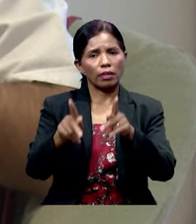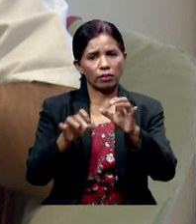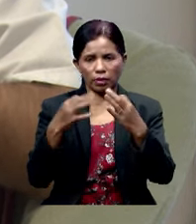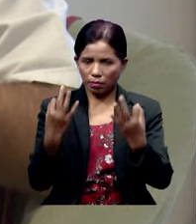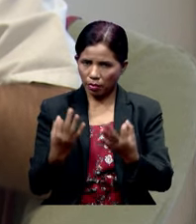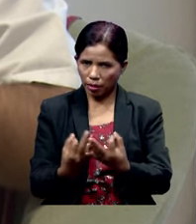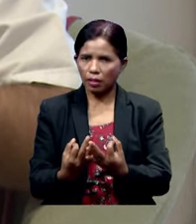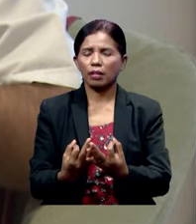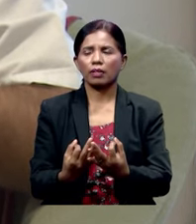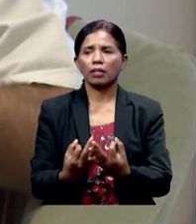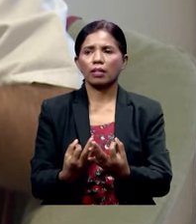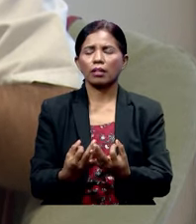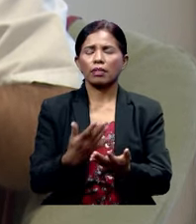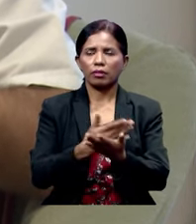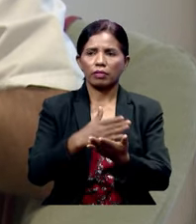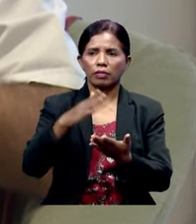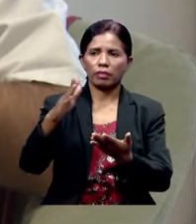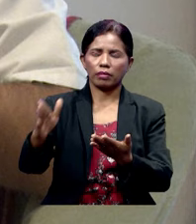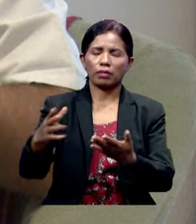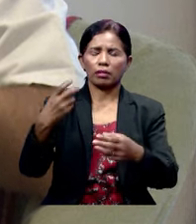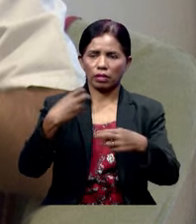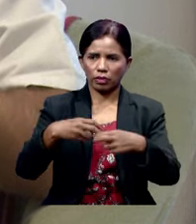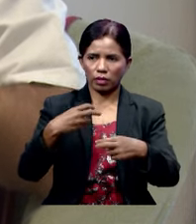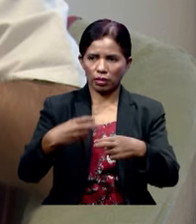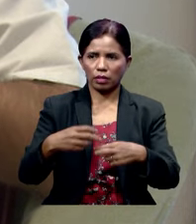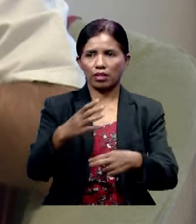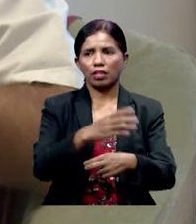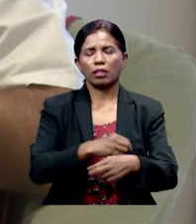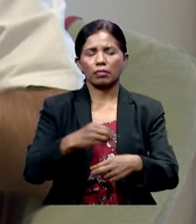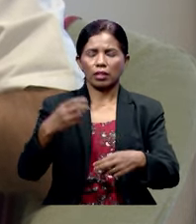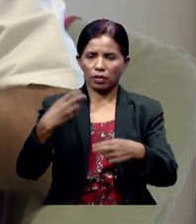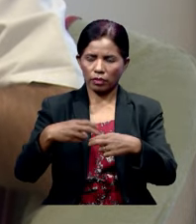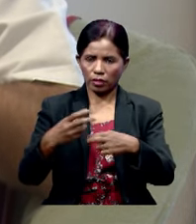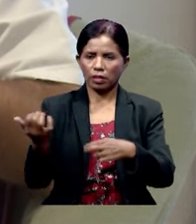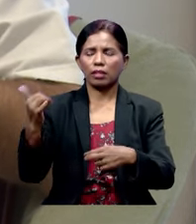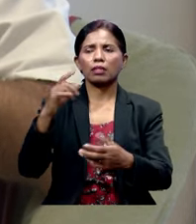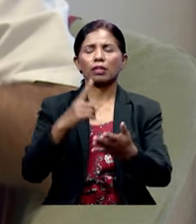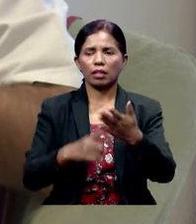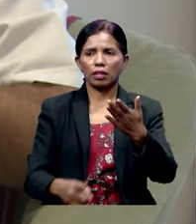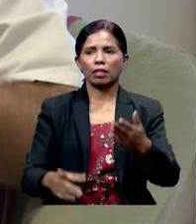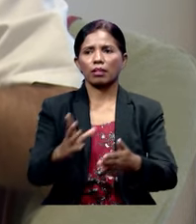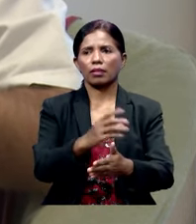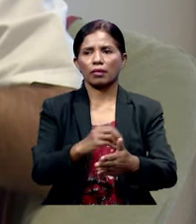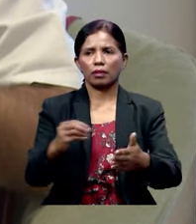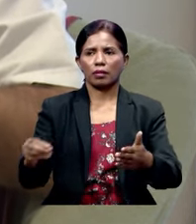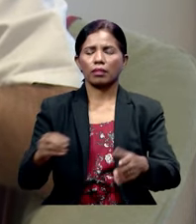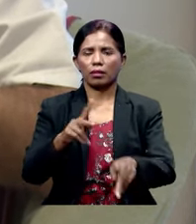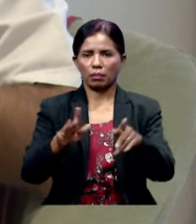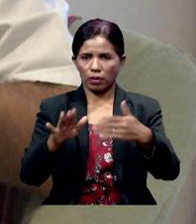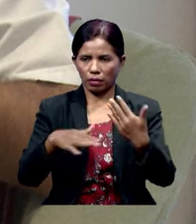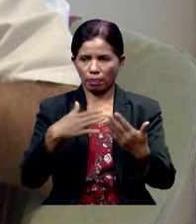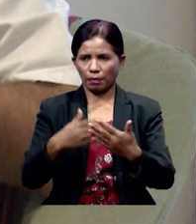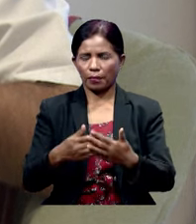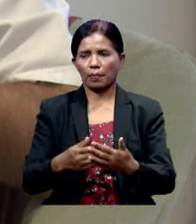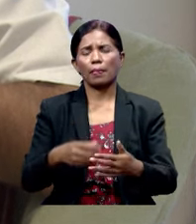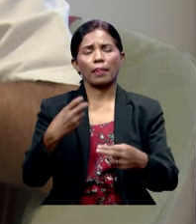eh partilhando os desafios as dificuldades eh a caminhada do povo então